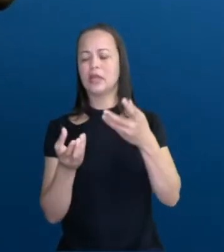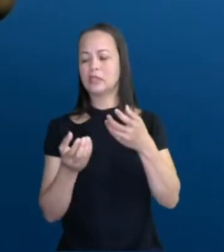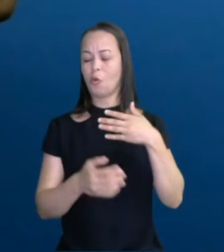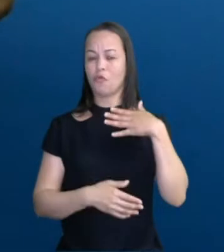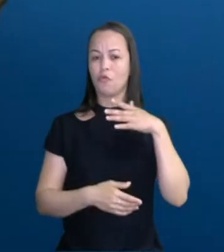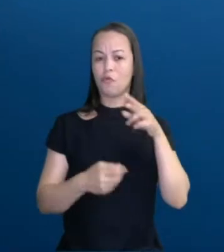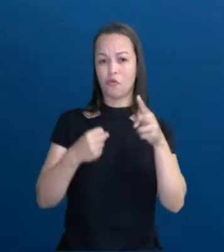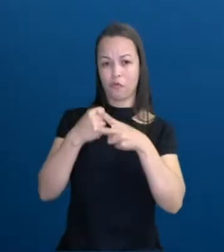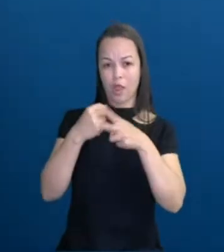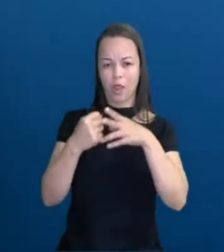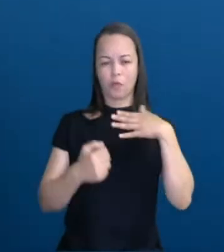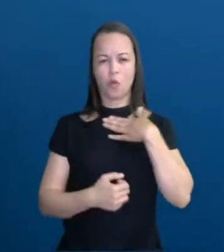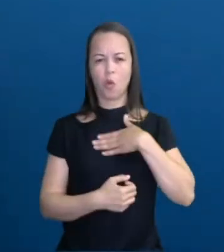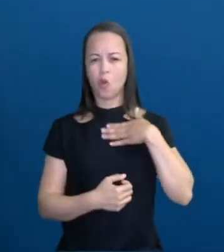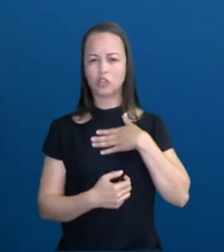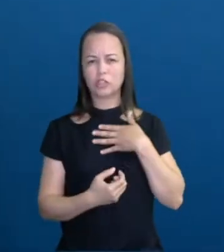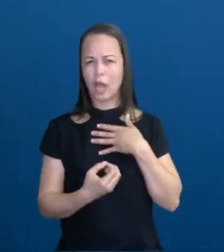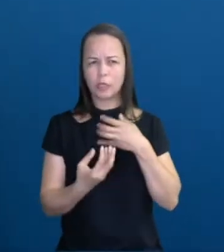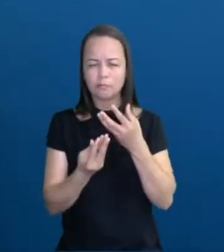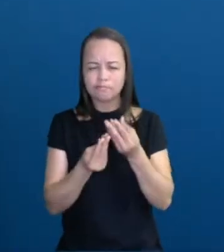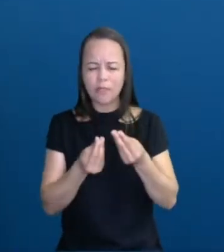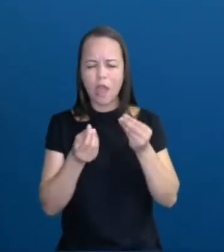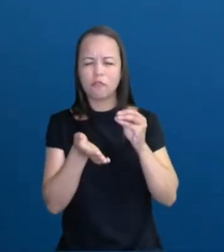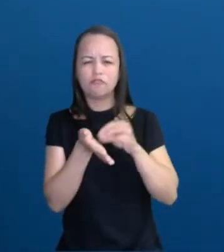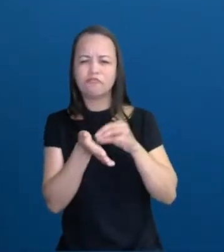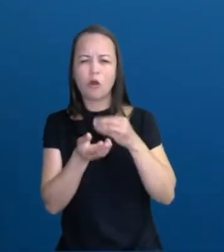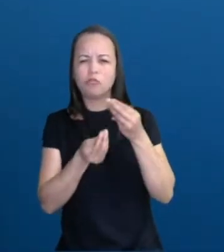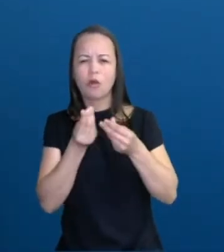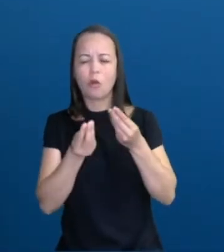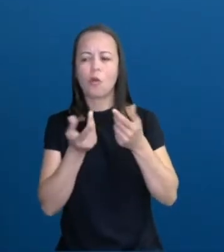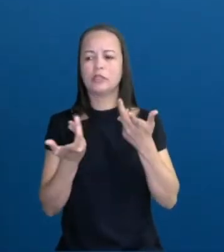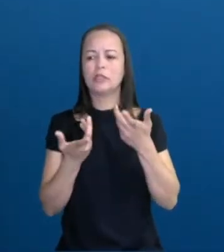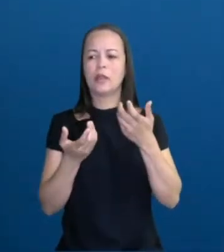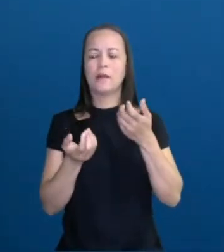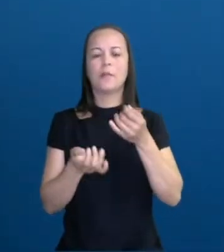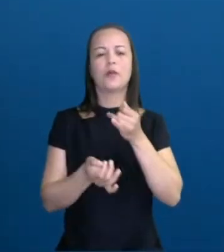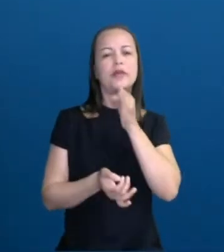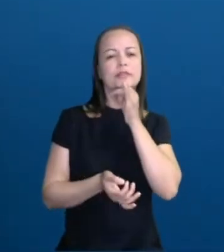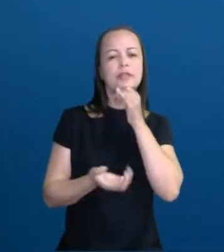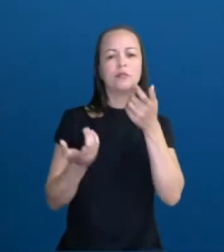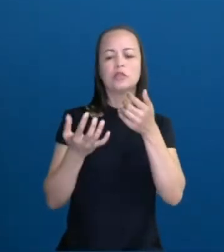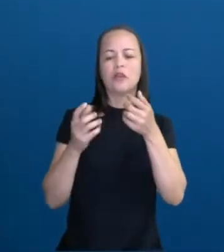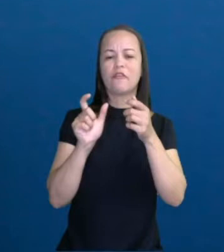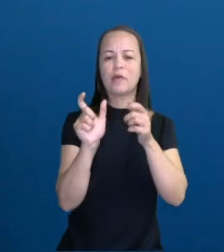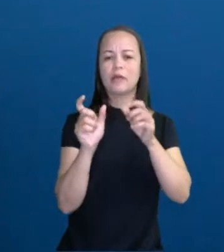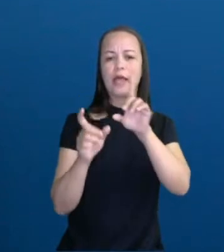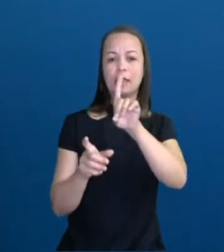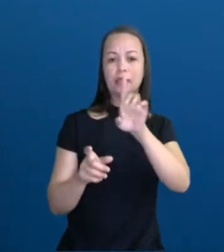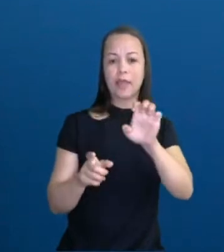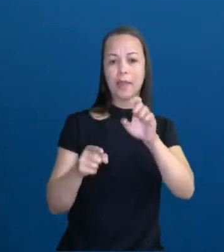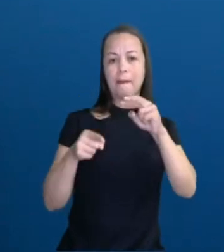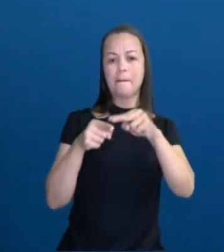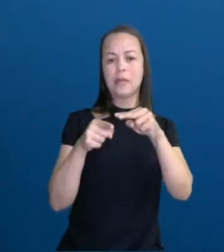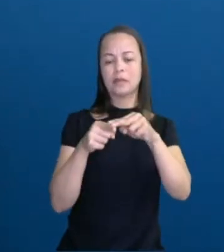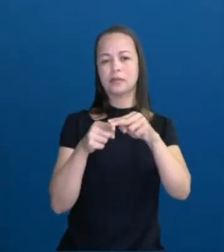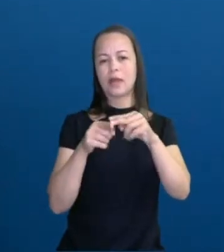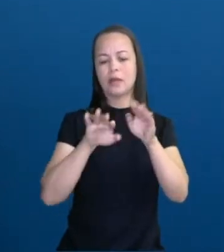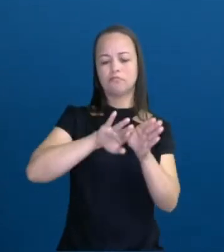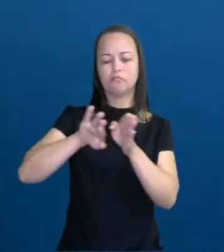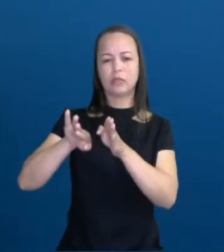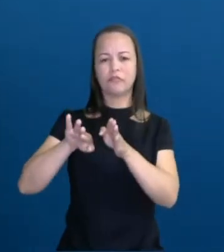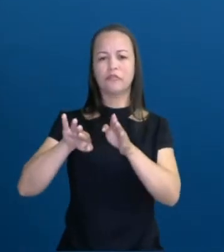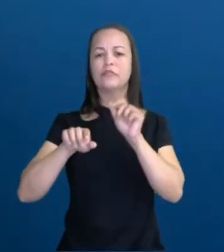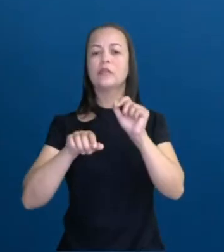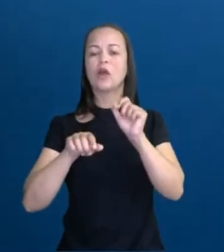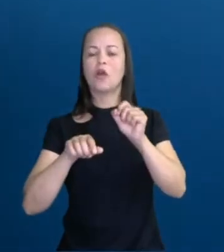querendo dizer com isso? Vamos supor, se eu retirasse essa parte aqui, ó, de pizza, ficaria apenas o